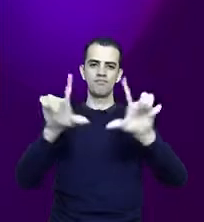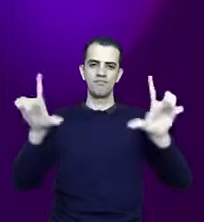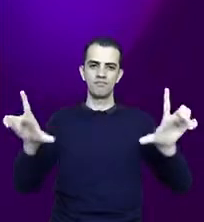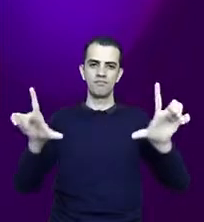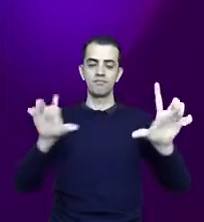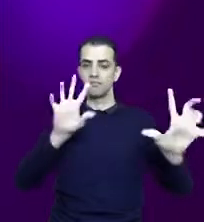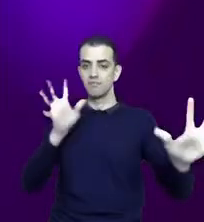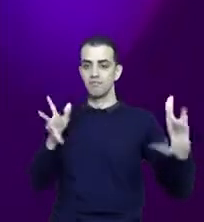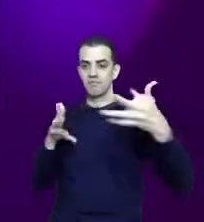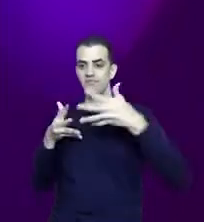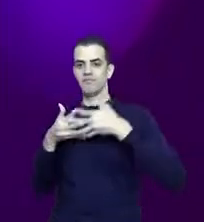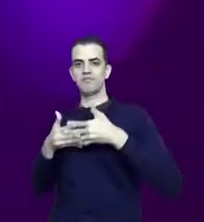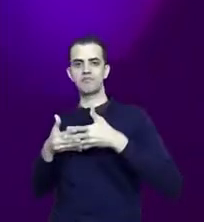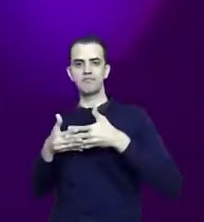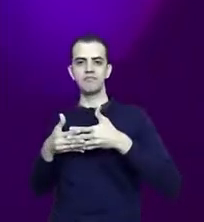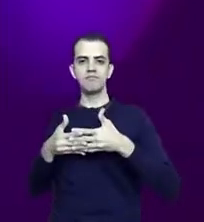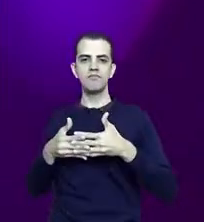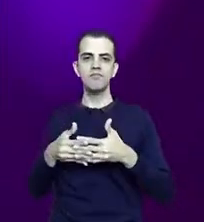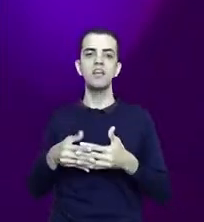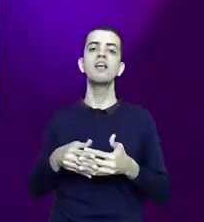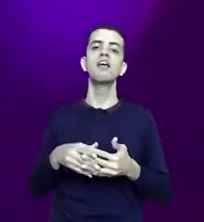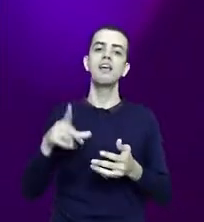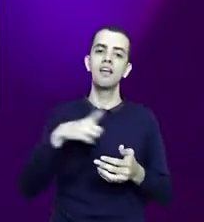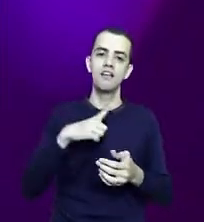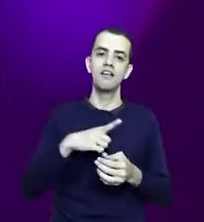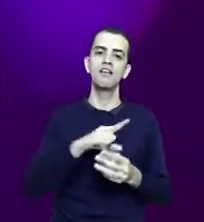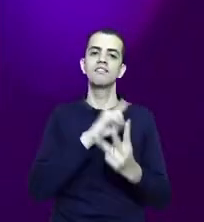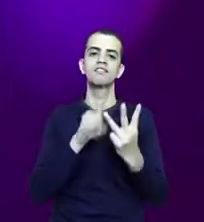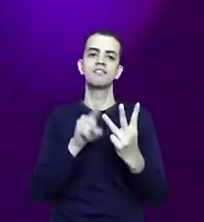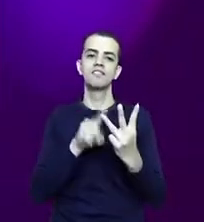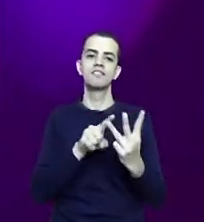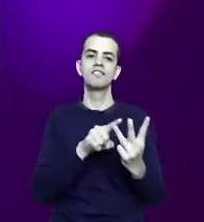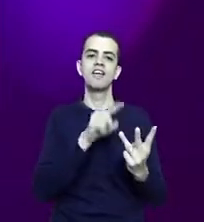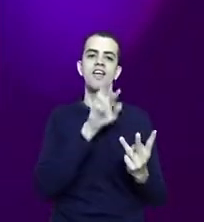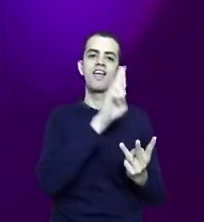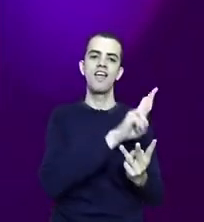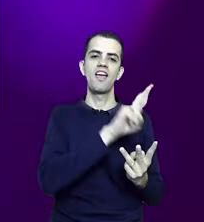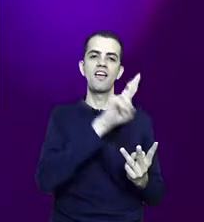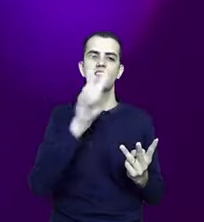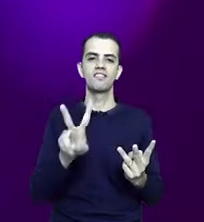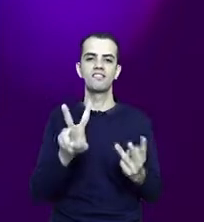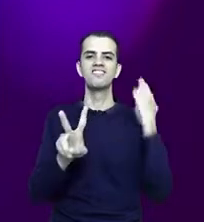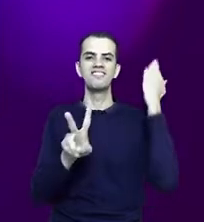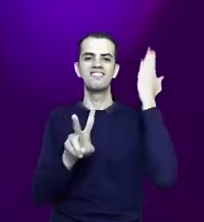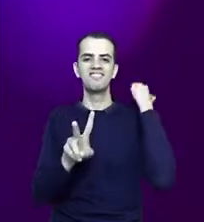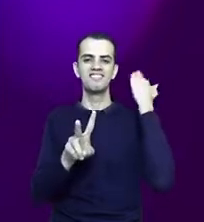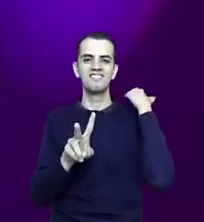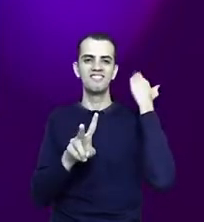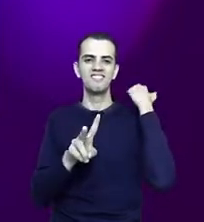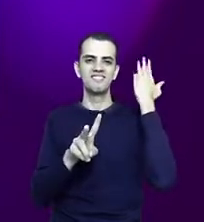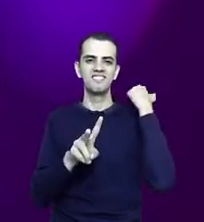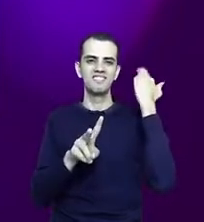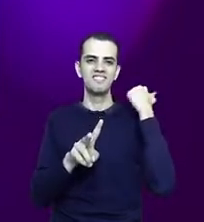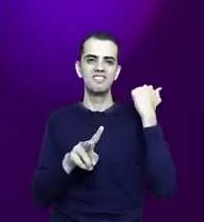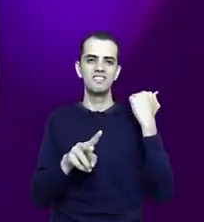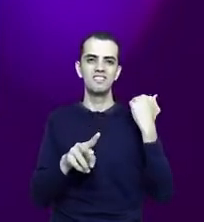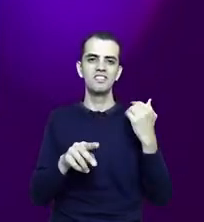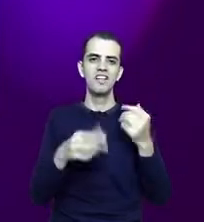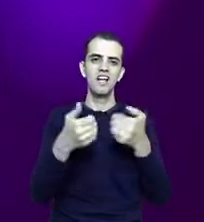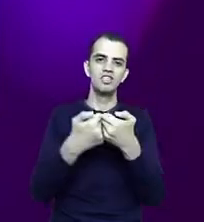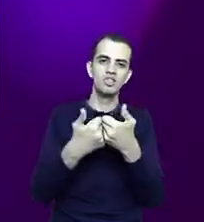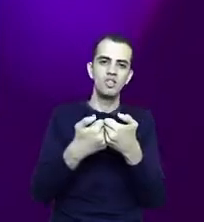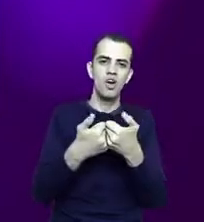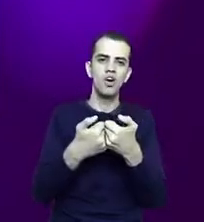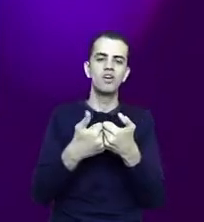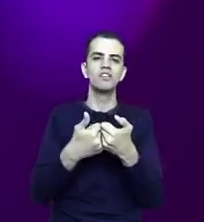nosso meio, e a realidade virtual, que é essa realidade que é a mais antiga, que nós conhecemos, que está presente nos jogos, onde